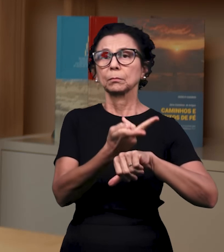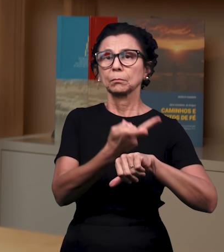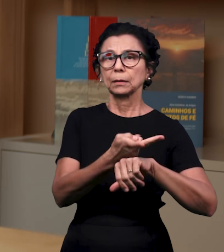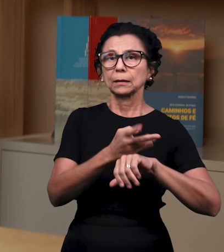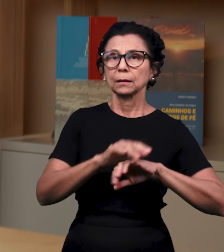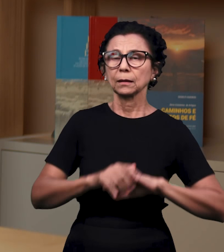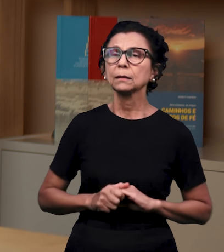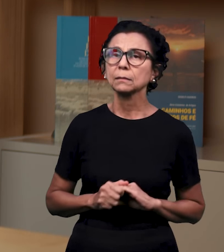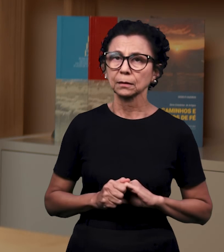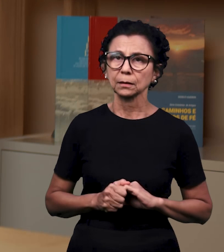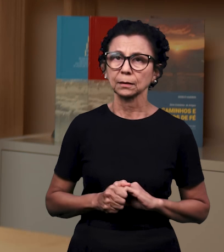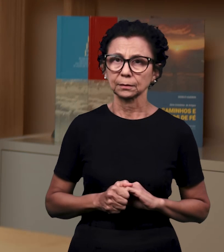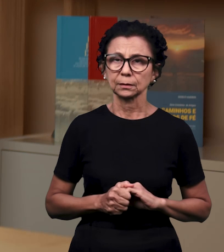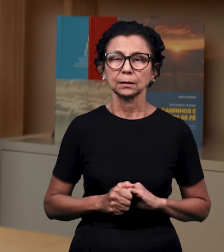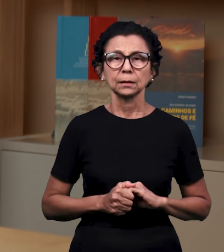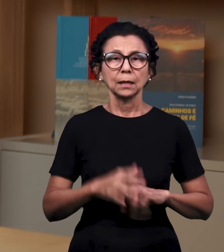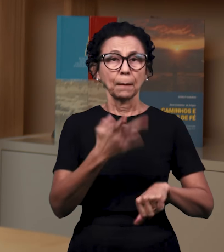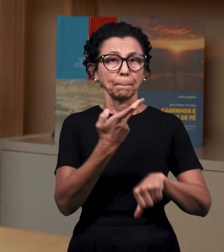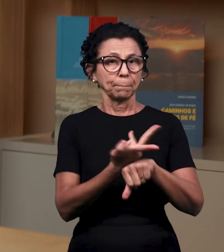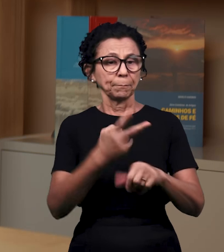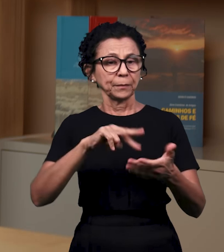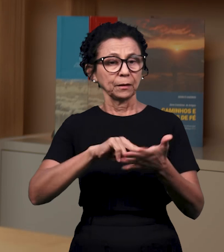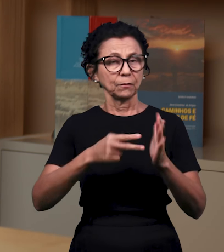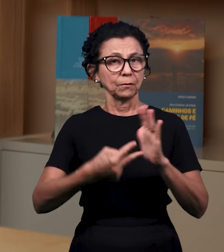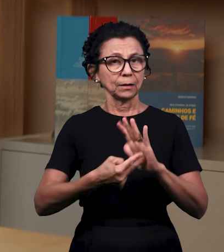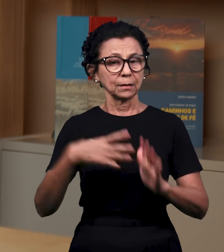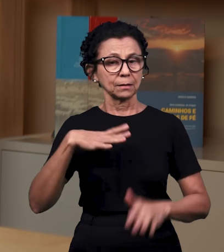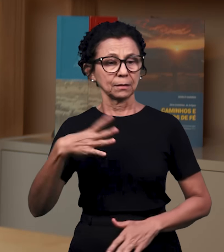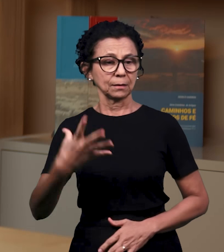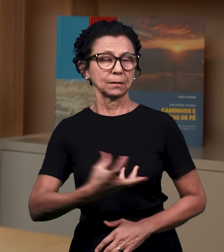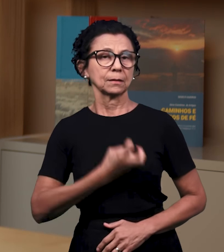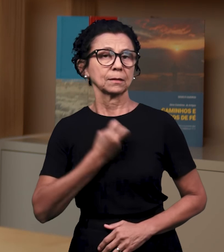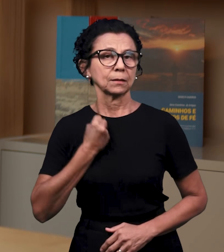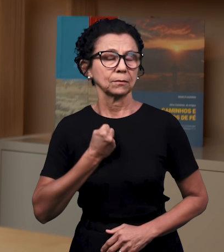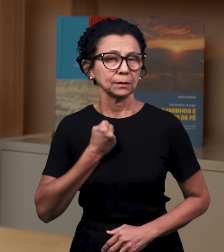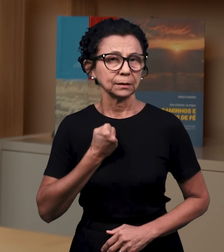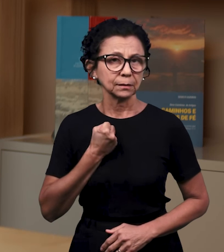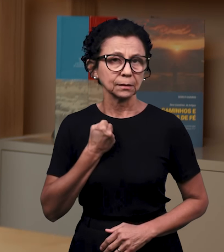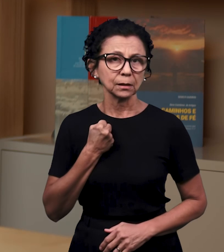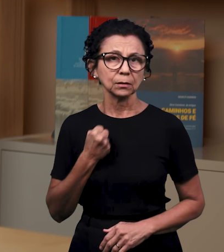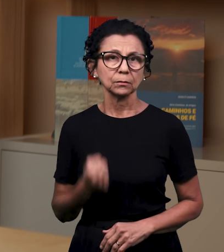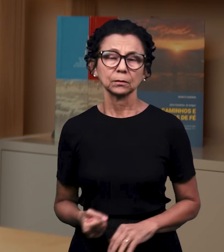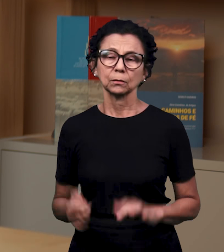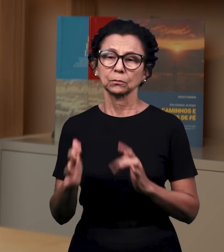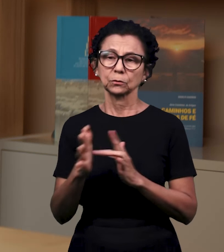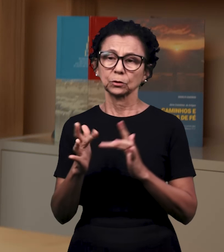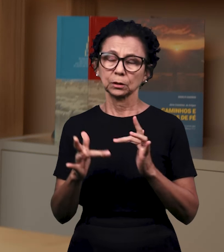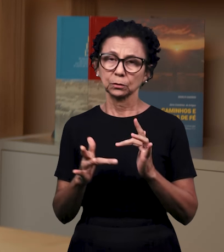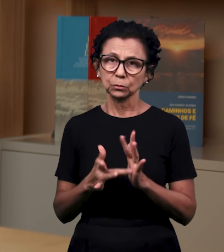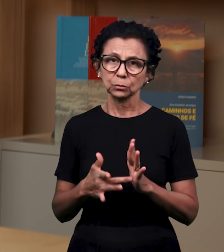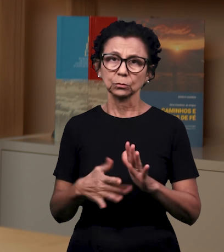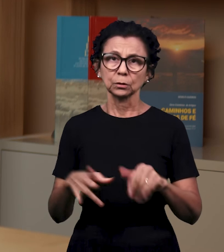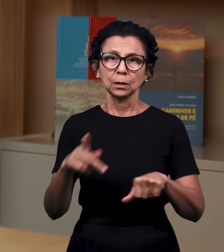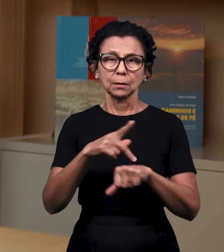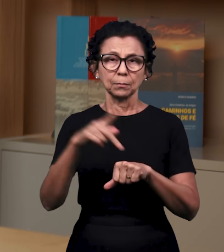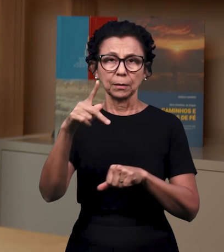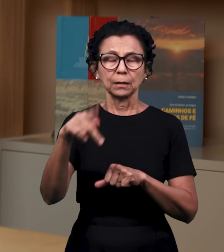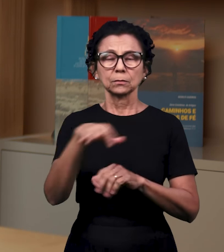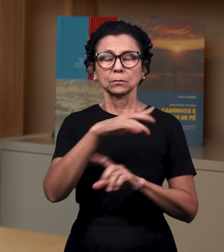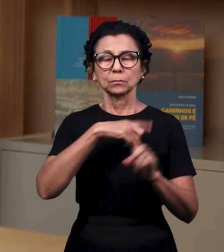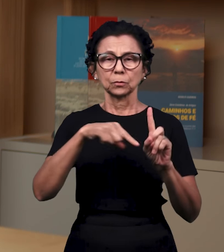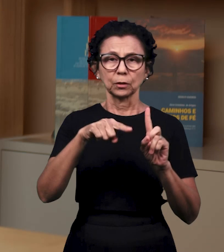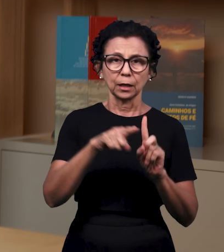da redenção que Jesus fez para a nossa vida. Então, Jesus como a nossa Páscoa morreu, Jesus como a primícia dos mortos